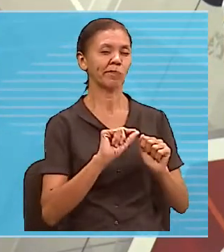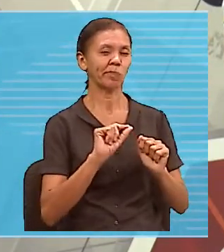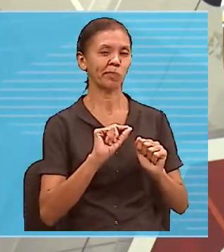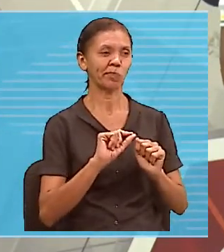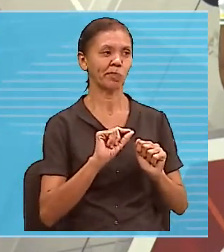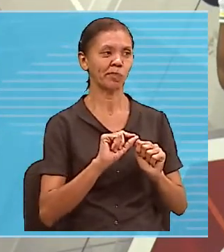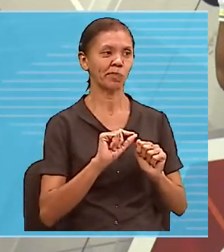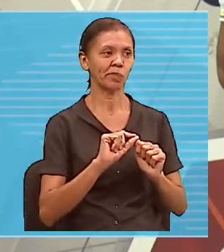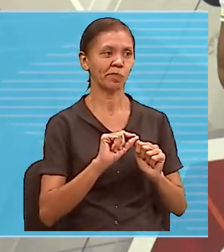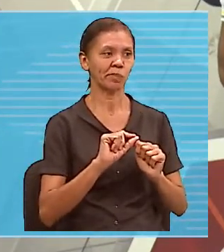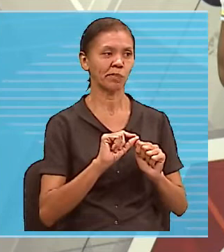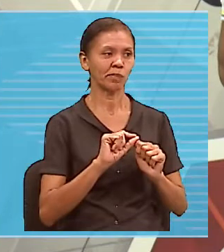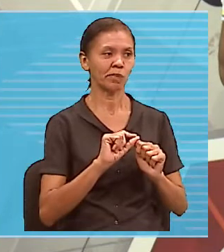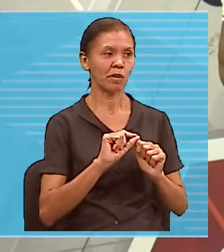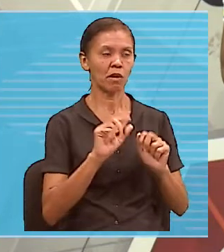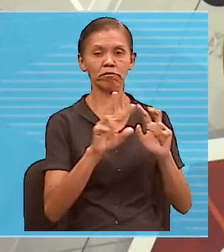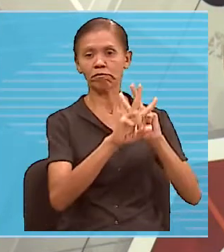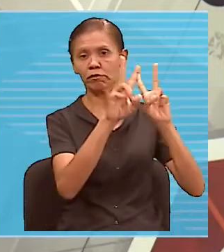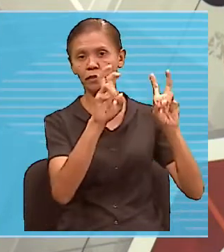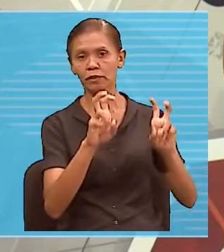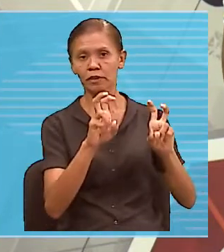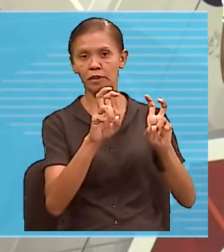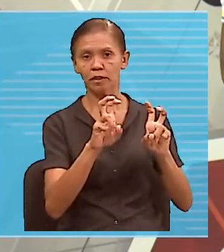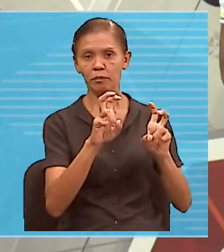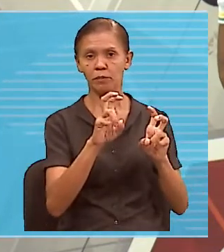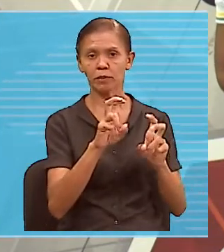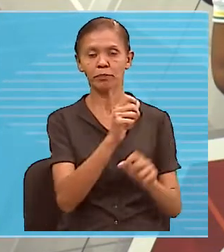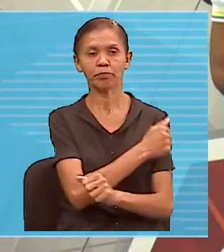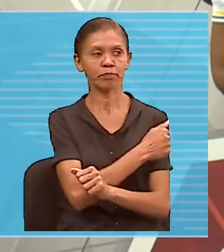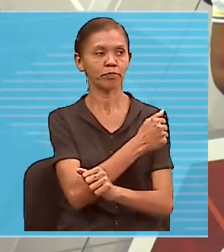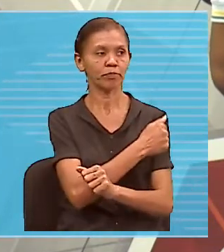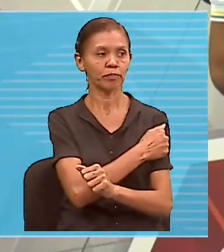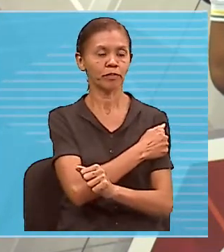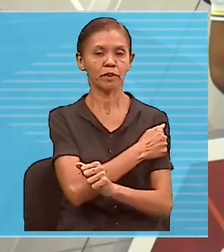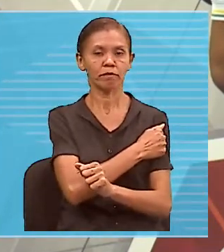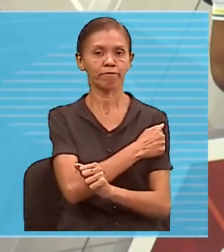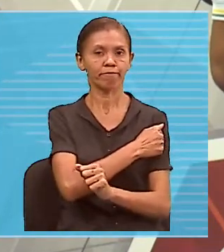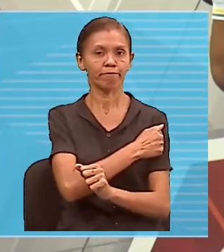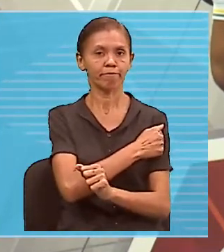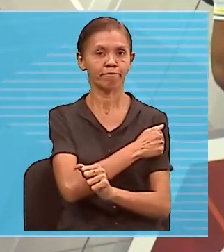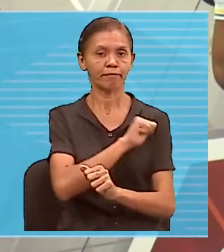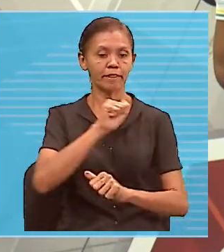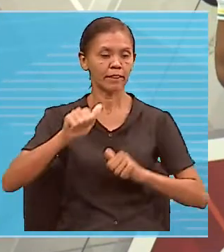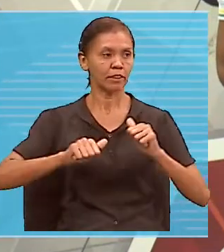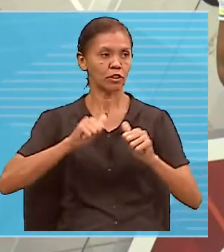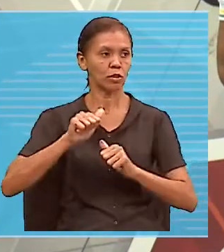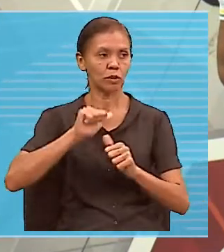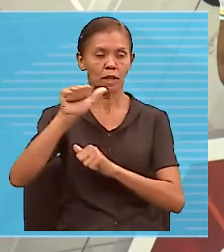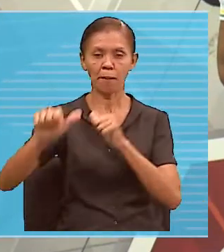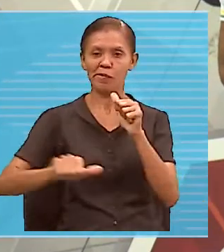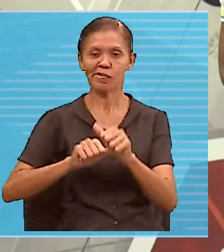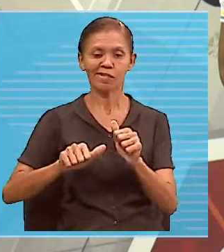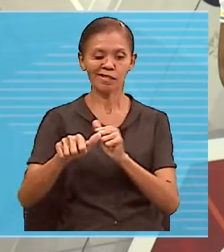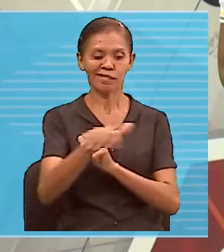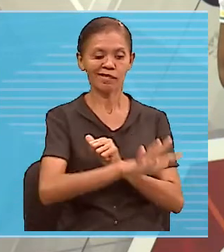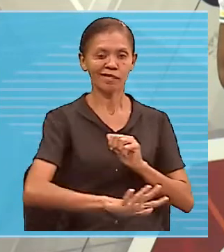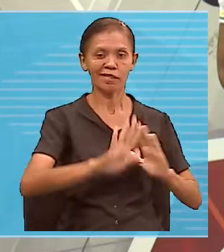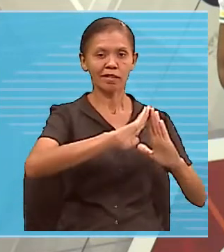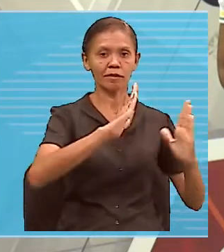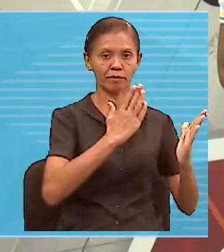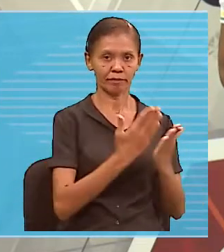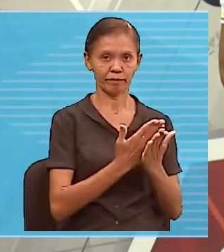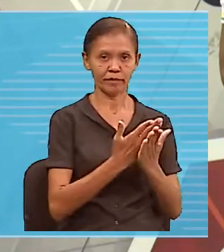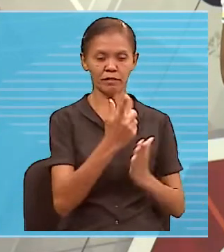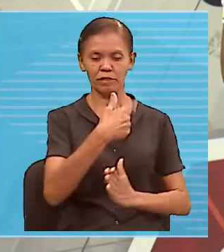ser... O nosso tema é esse, estudantes, atores da mudança no espaço escolar. Em algum momento você já se viu enquanto o